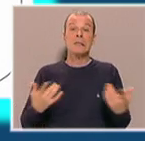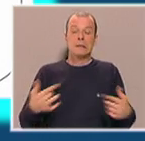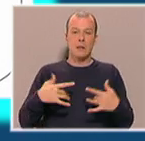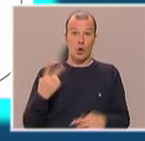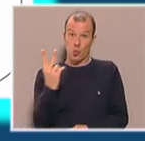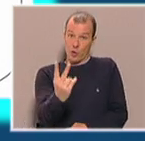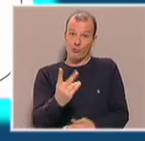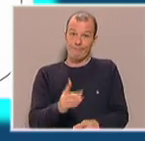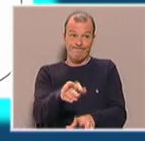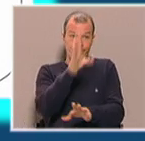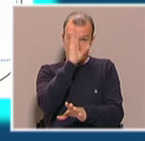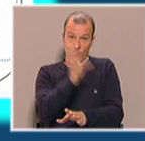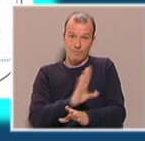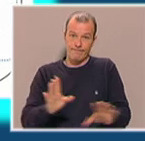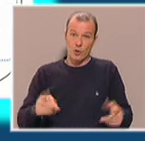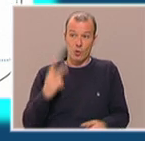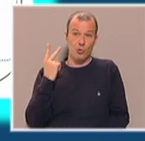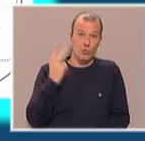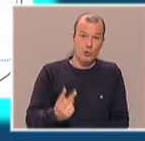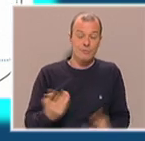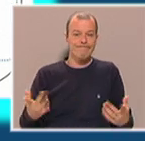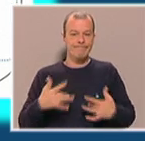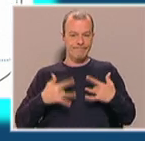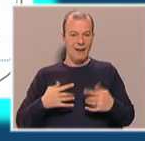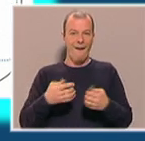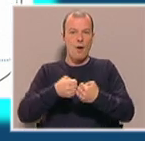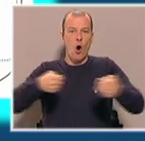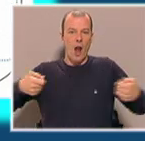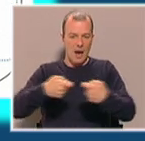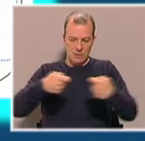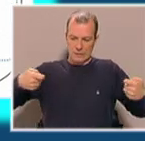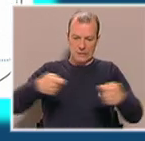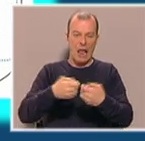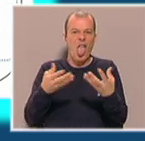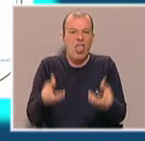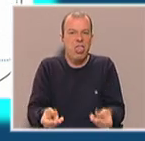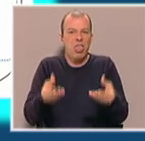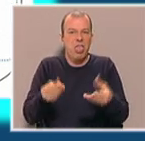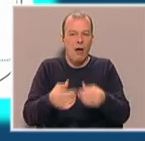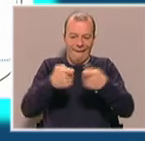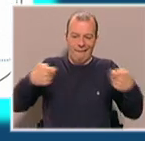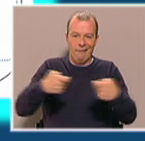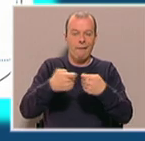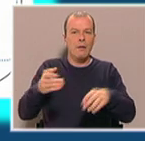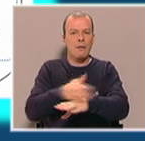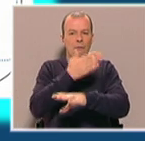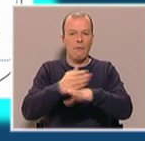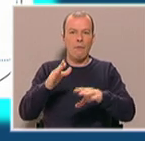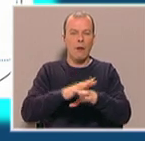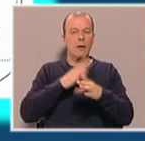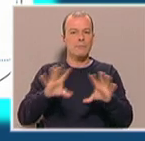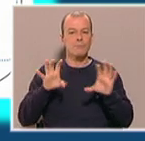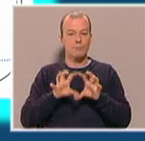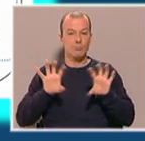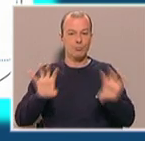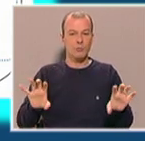são dois, toda a gente sabe que os pulmões são dois, são órgãos elásticos, esponjosos, moles e são divididos em lóbulos pulmonares.